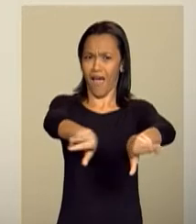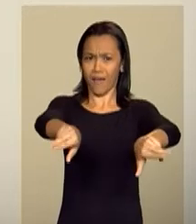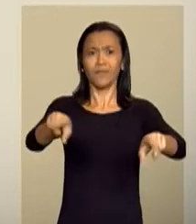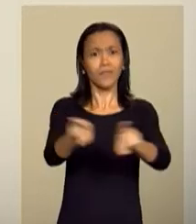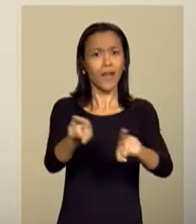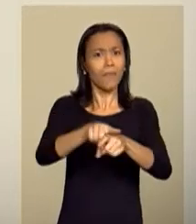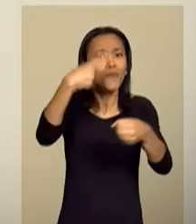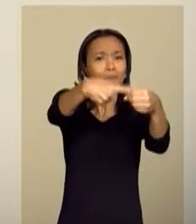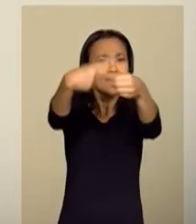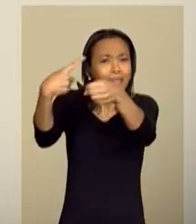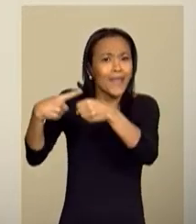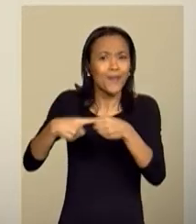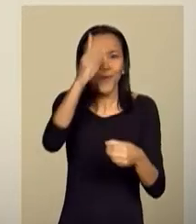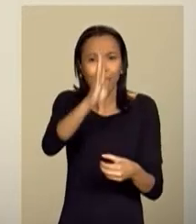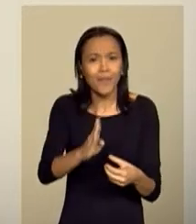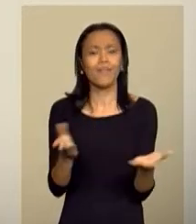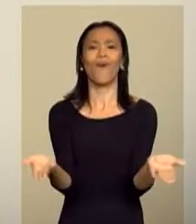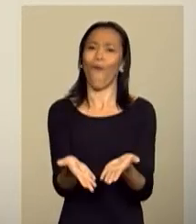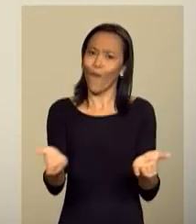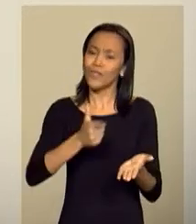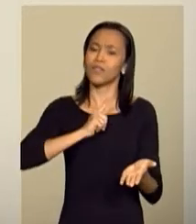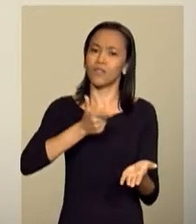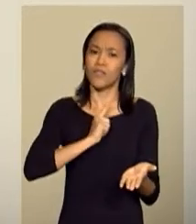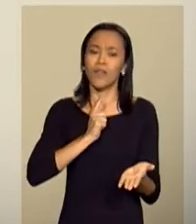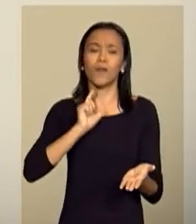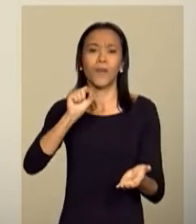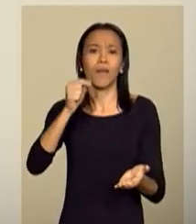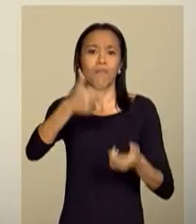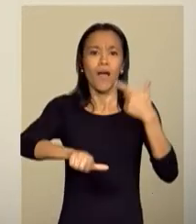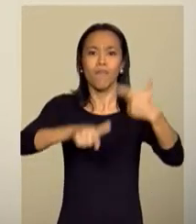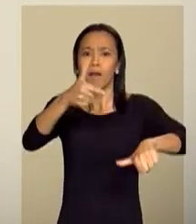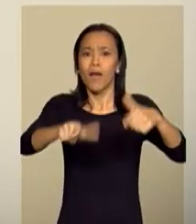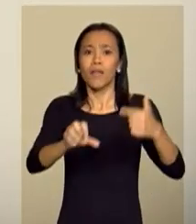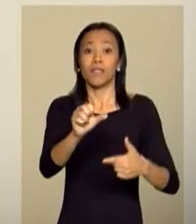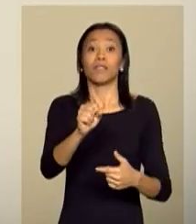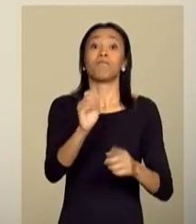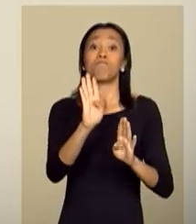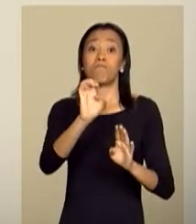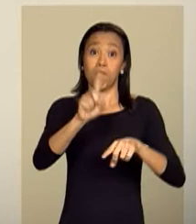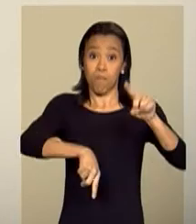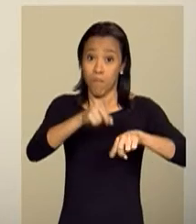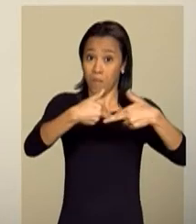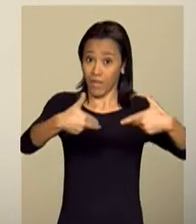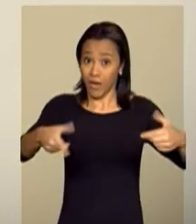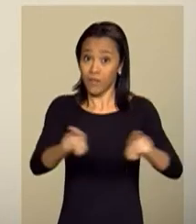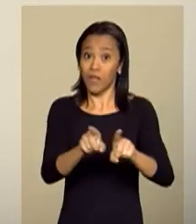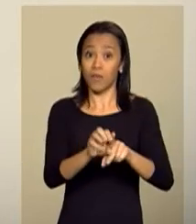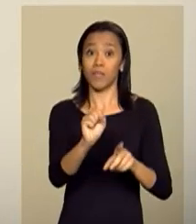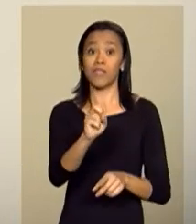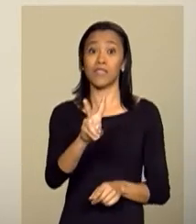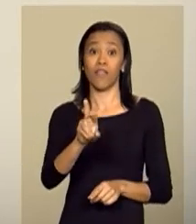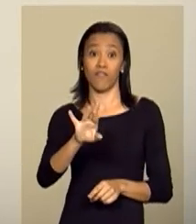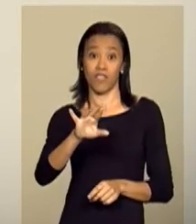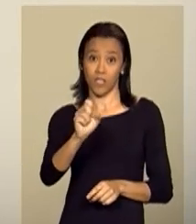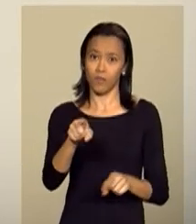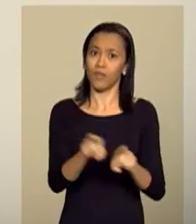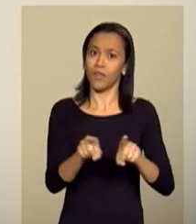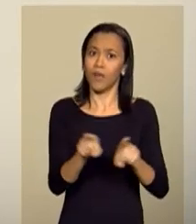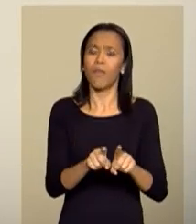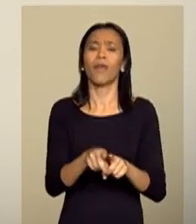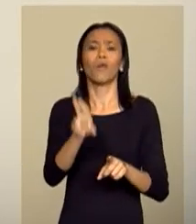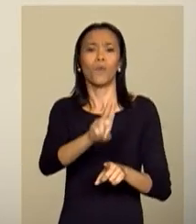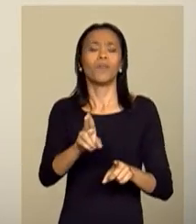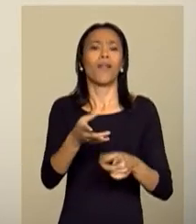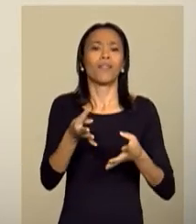interior do Brasil hoje a demanda por bens e por serviços e também a chamada tecnologia da